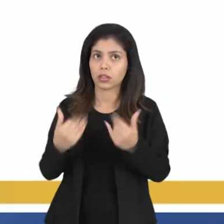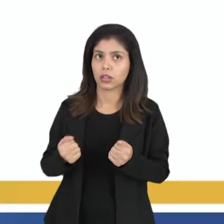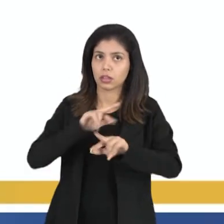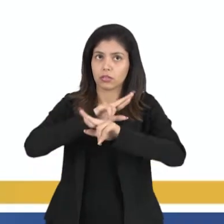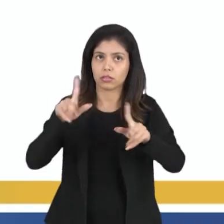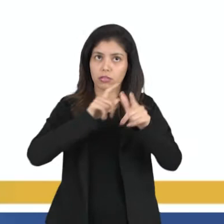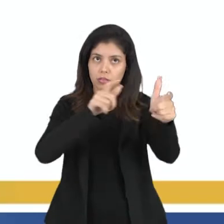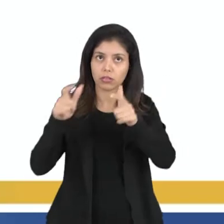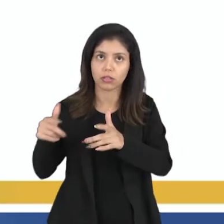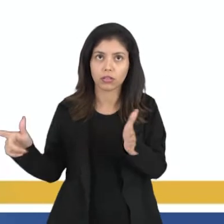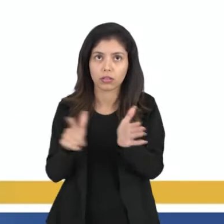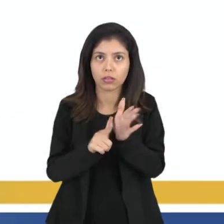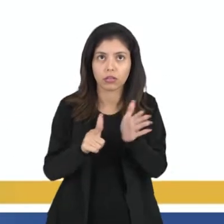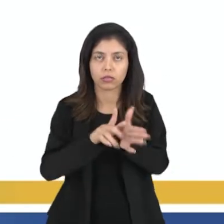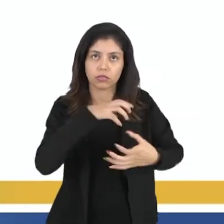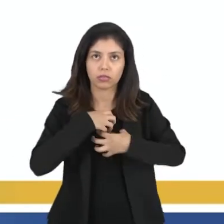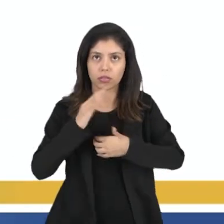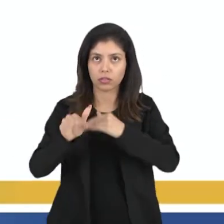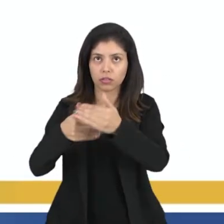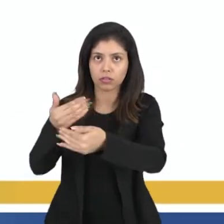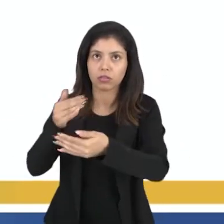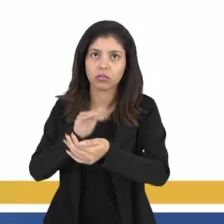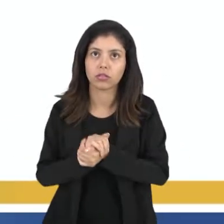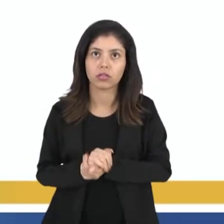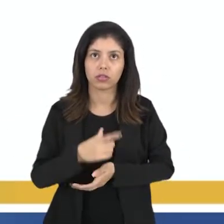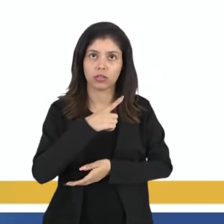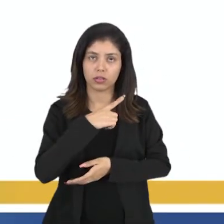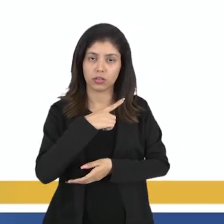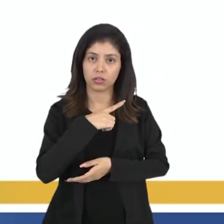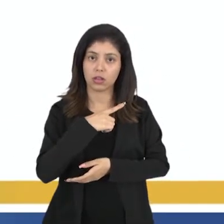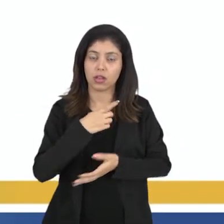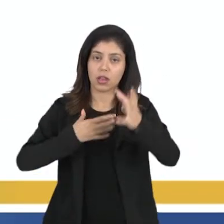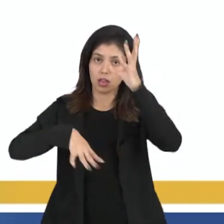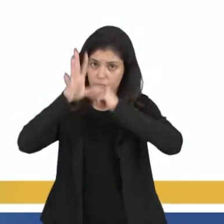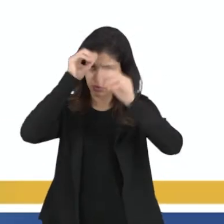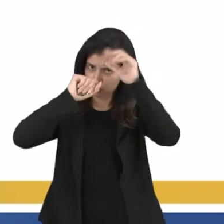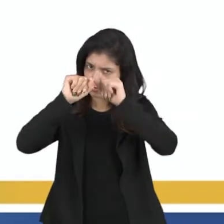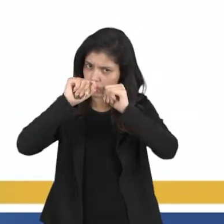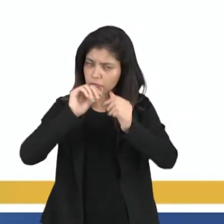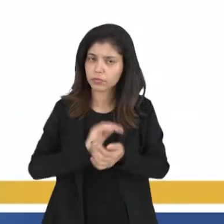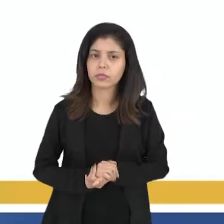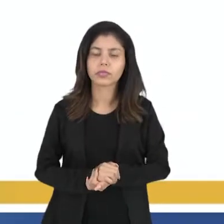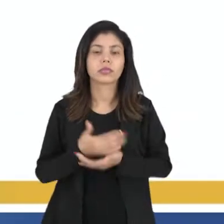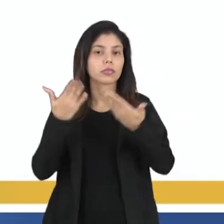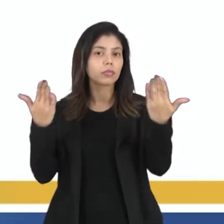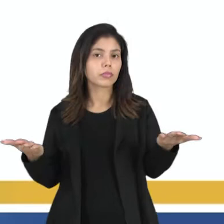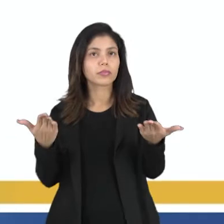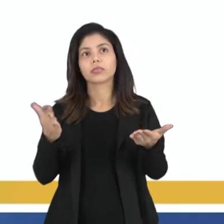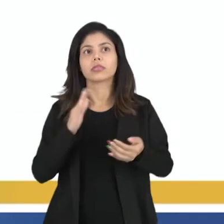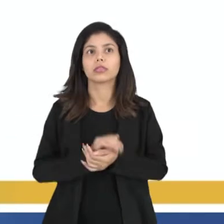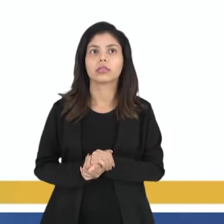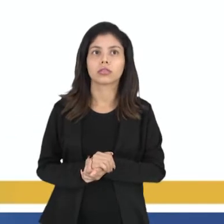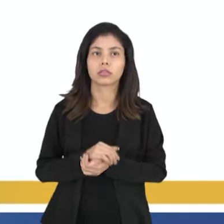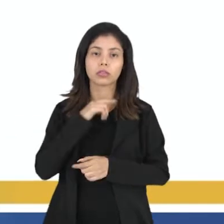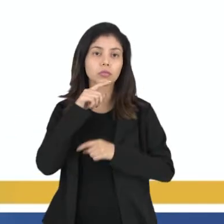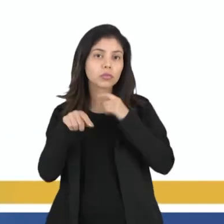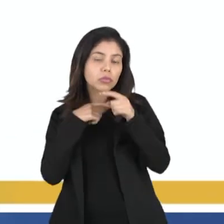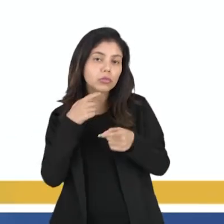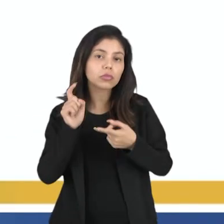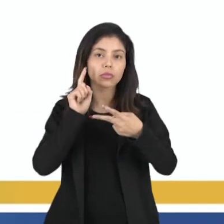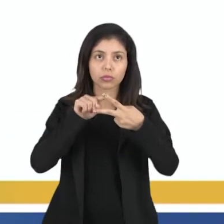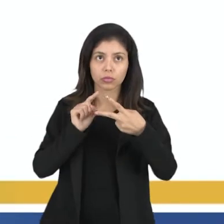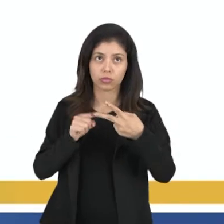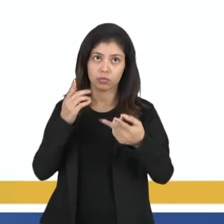diferentes lugares ao papel dos sentidos no processo de obtenção do conhecimento. Então, nós ficamos aí com dúvida em